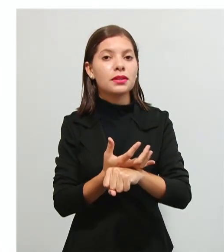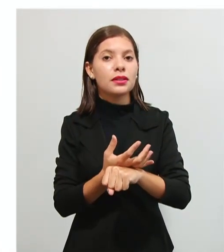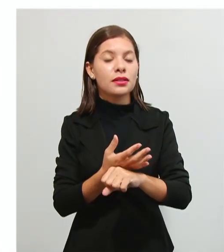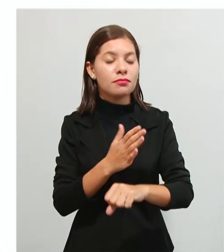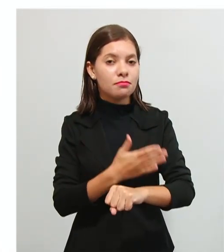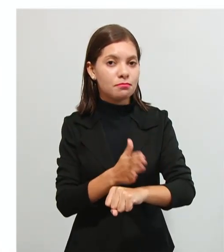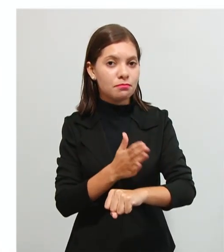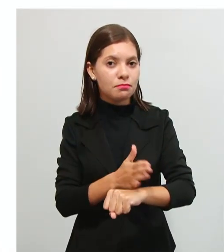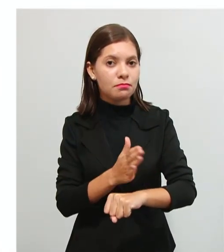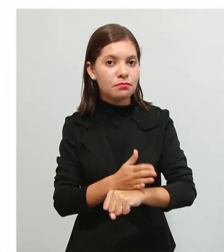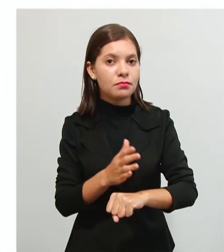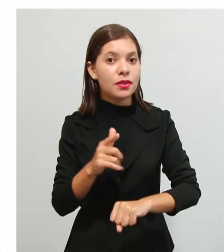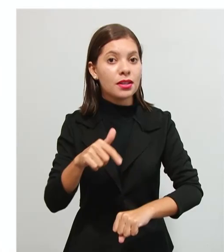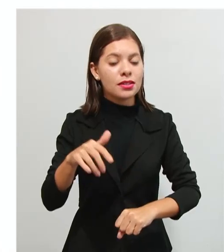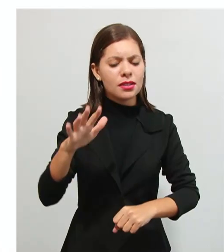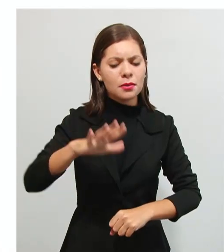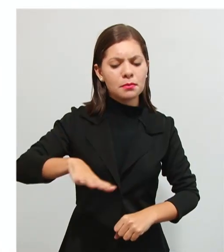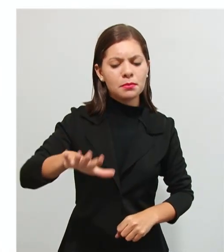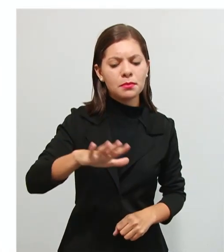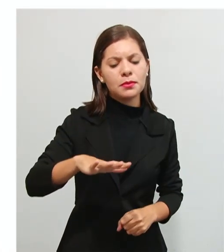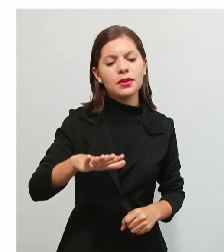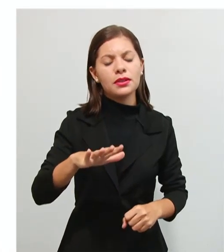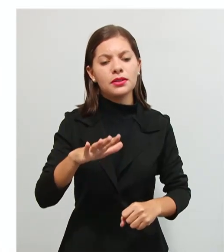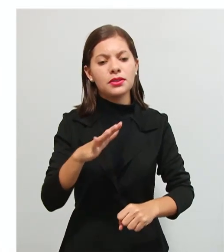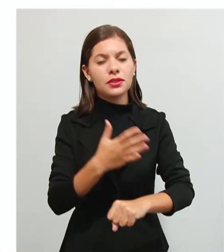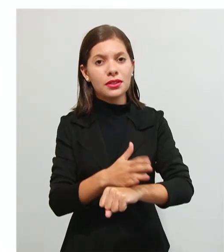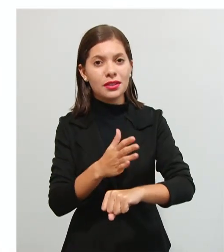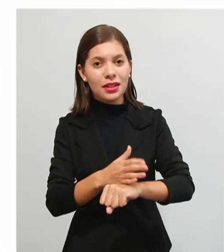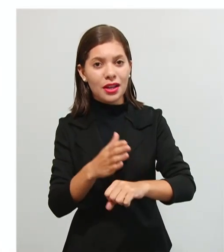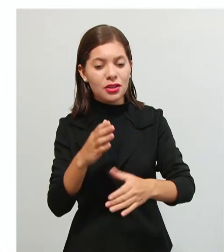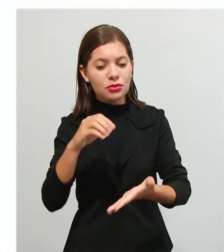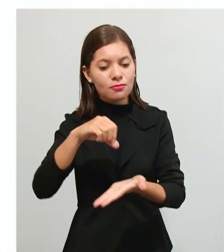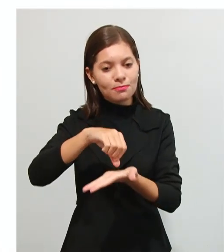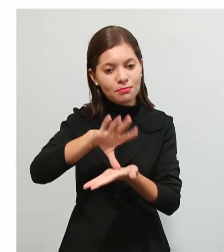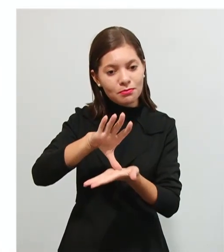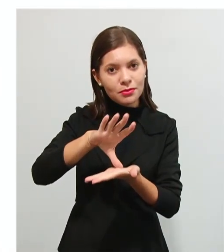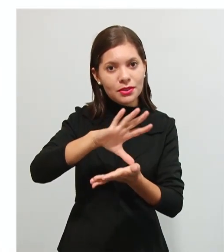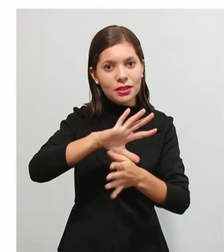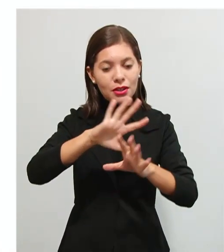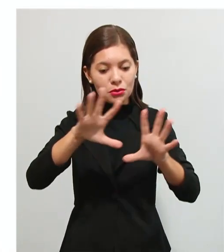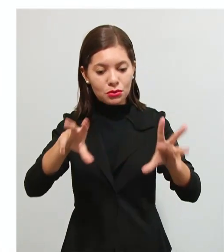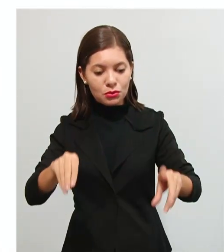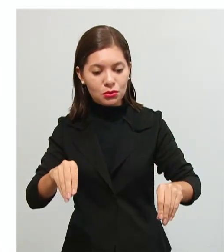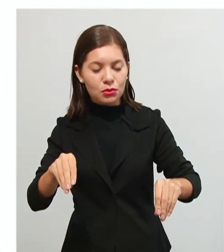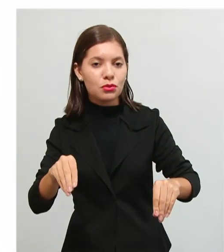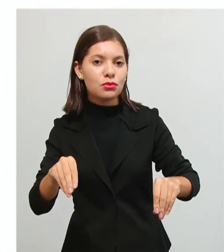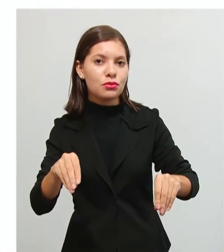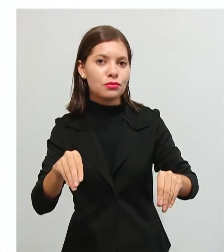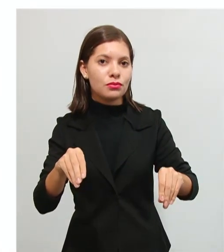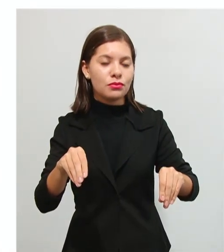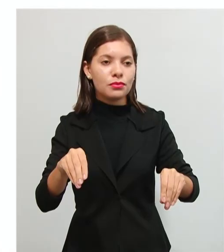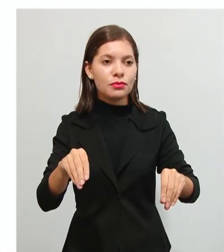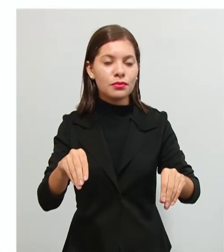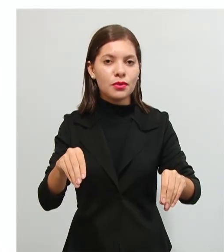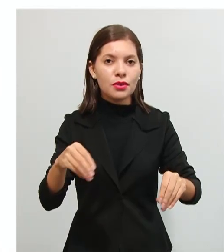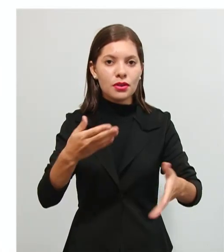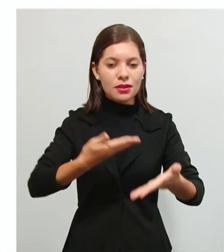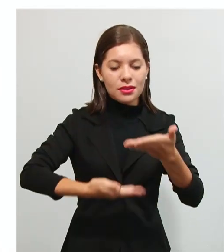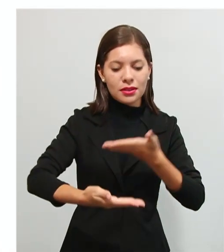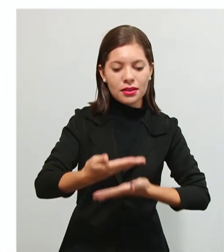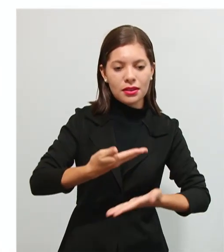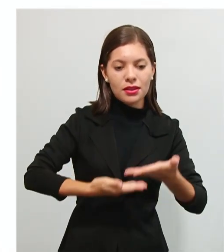teste. Esse ambiente é de teste e será compartilhado com toda a turma. Então vai ter diversos cursos e vocês podem interagir de